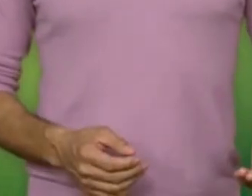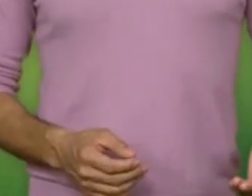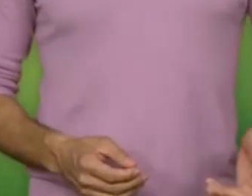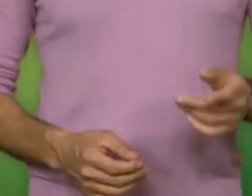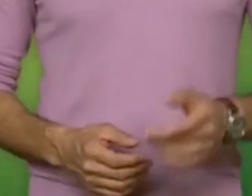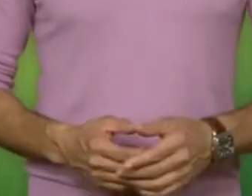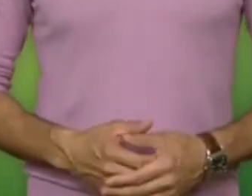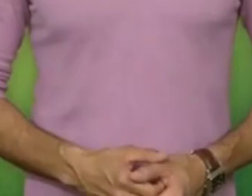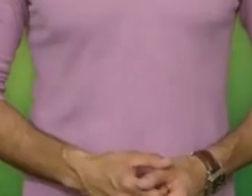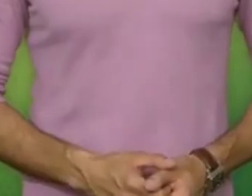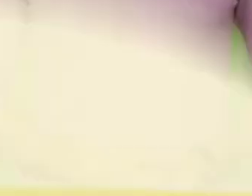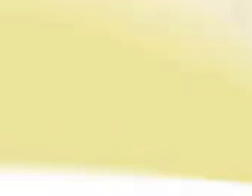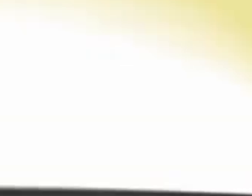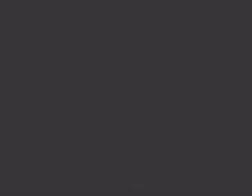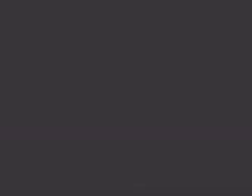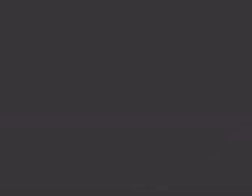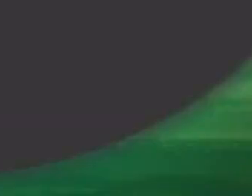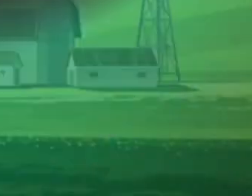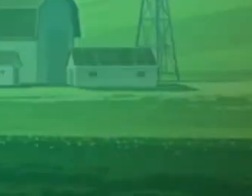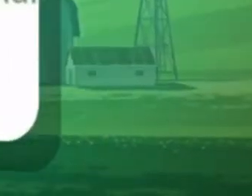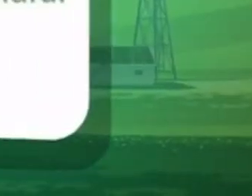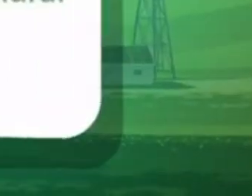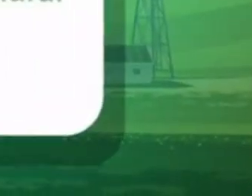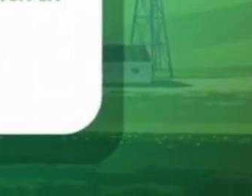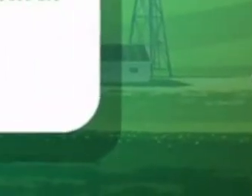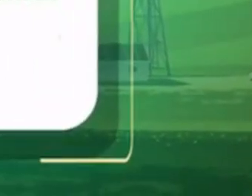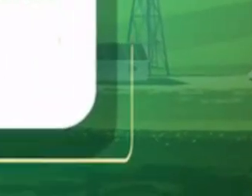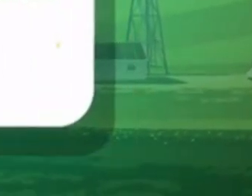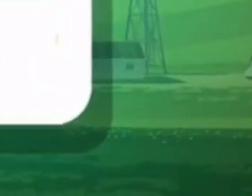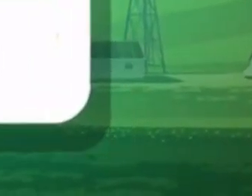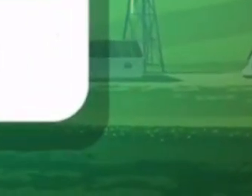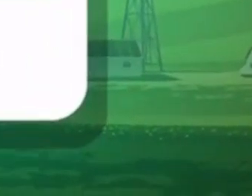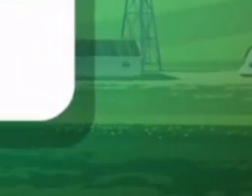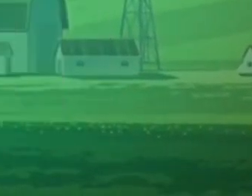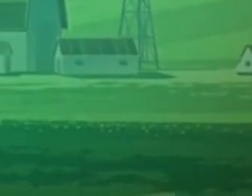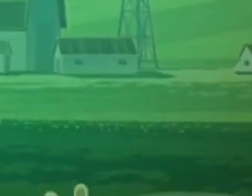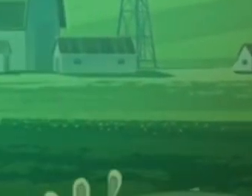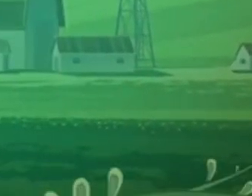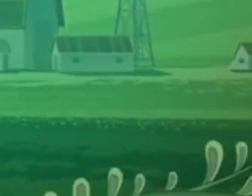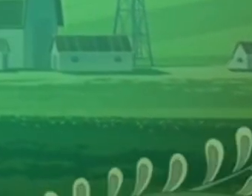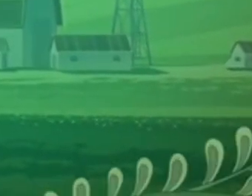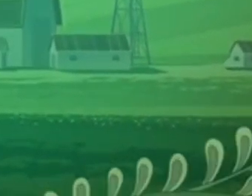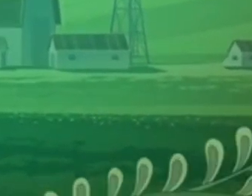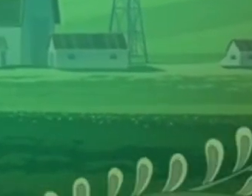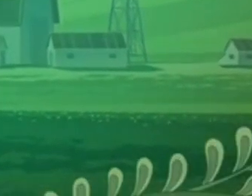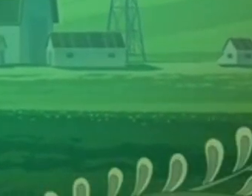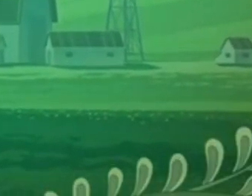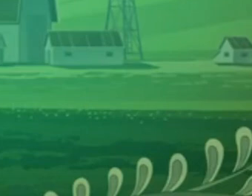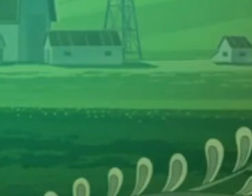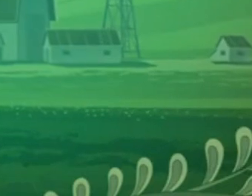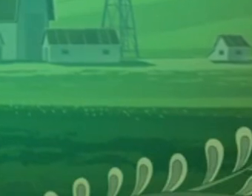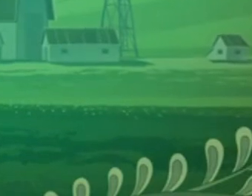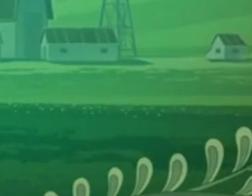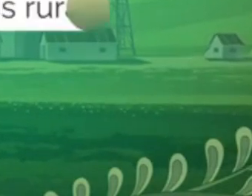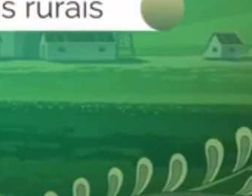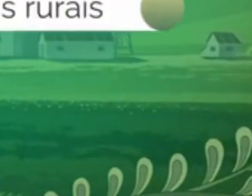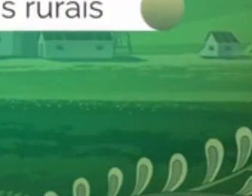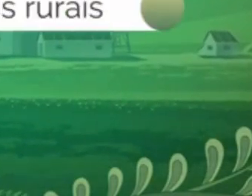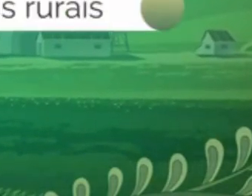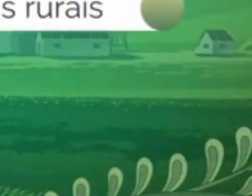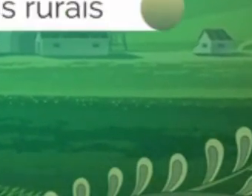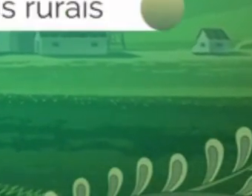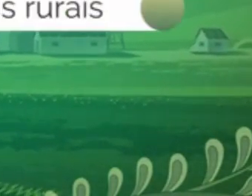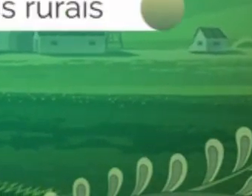da vegetação nativa nessa área. Por fim, o Cadastro Ambiental Rural é um registro público eletrônico nacional obrigatório